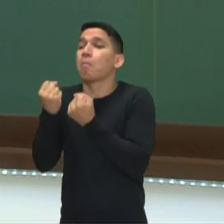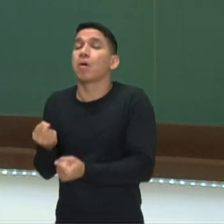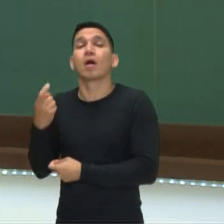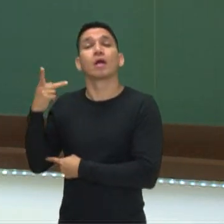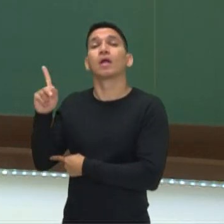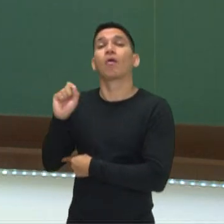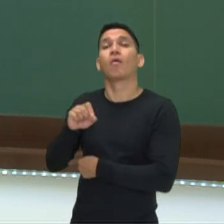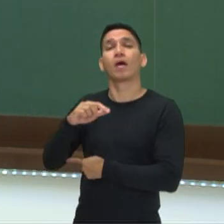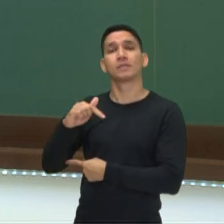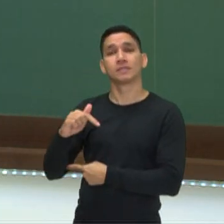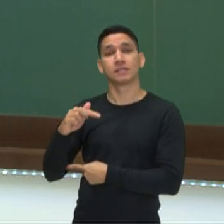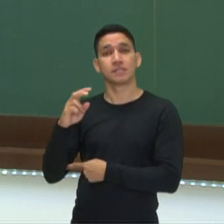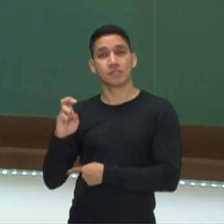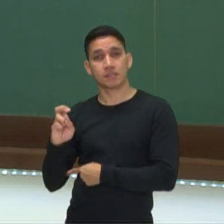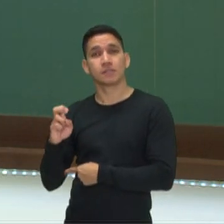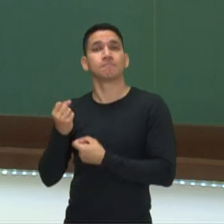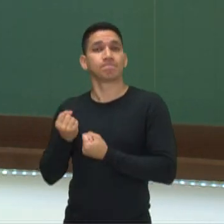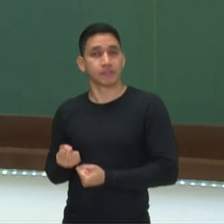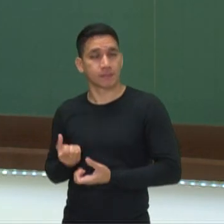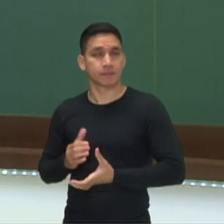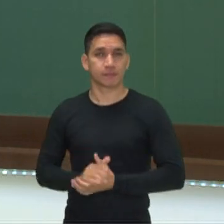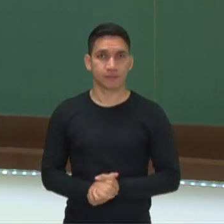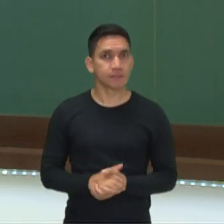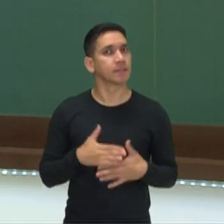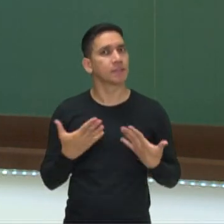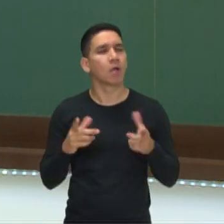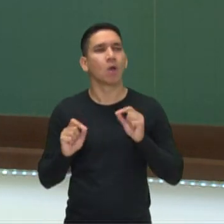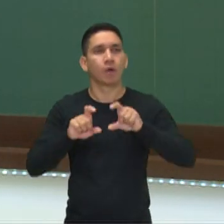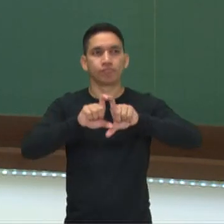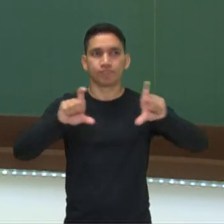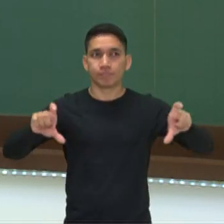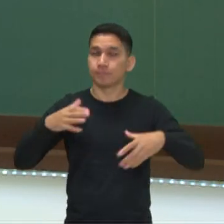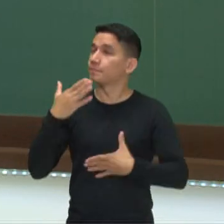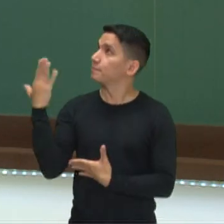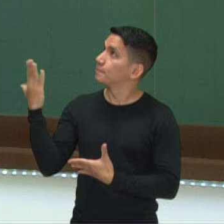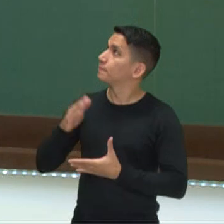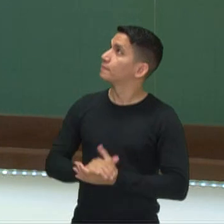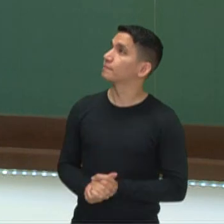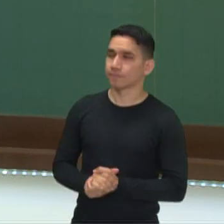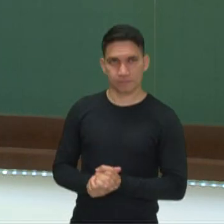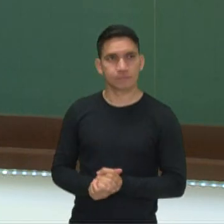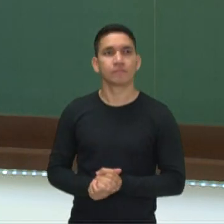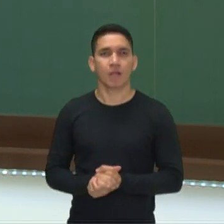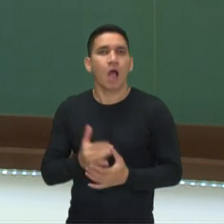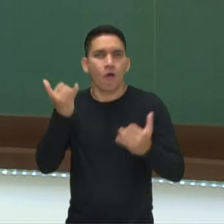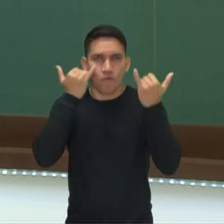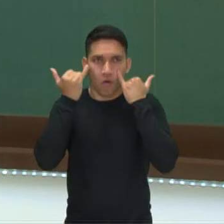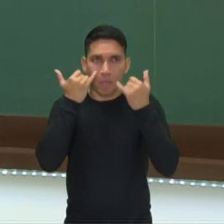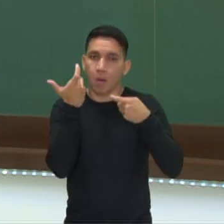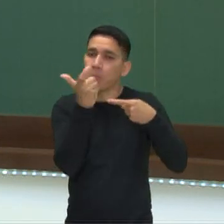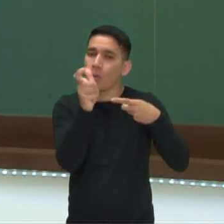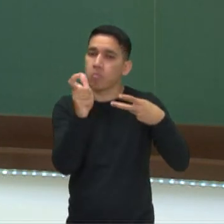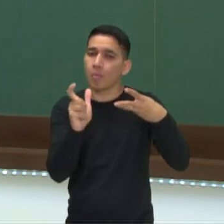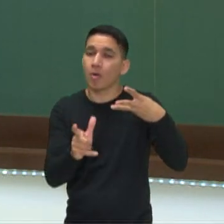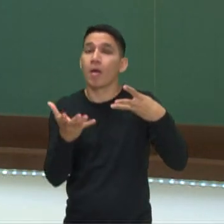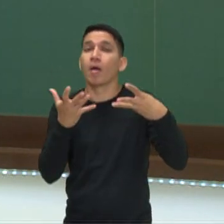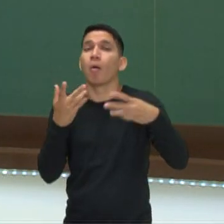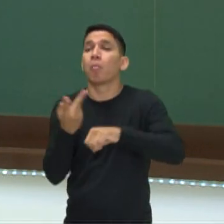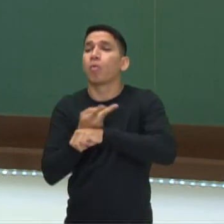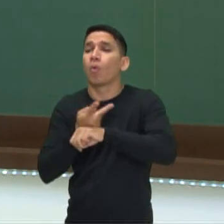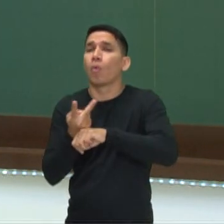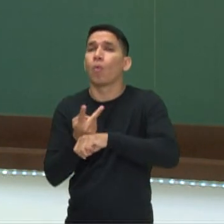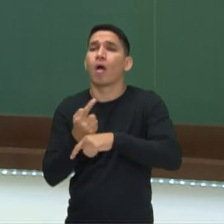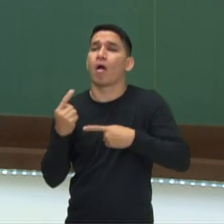é 75 quilos, ok? Então, vamos lá. Retirei os dados, quero a altura. Então,